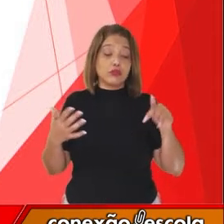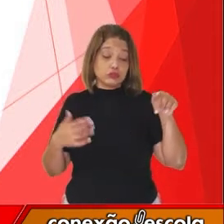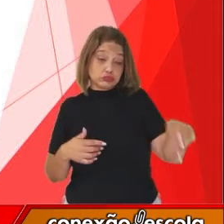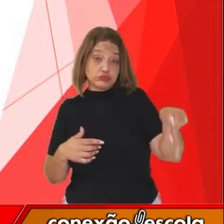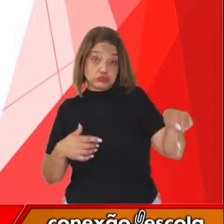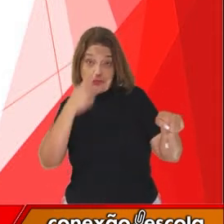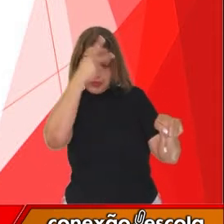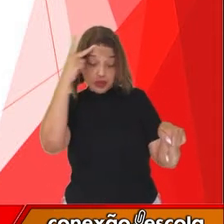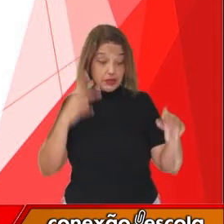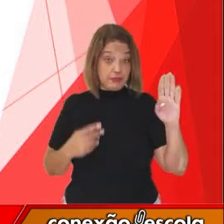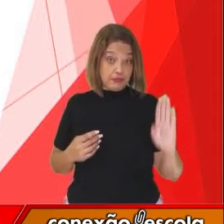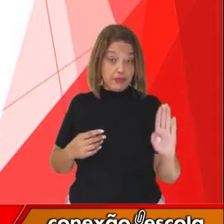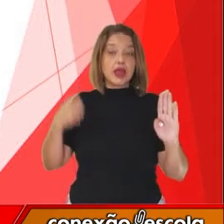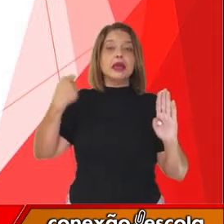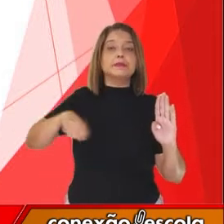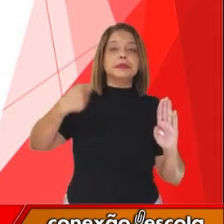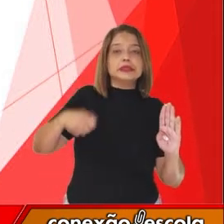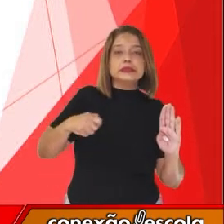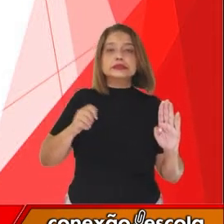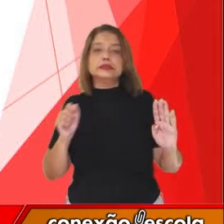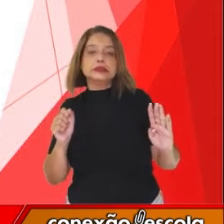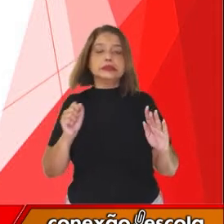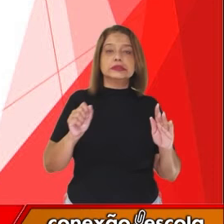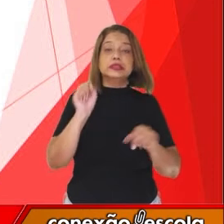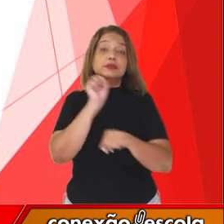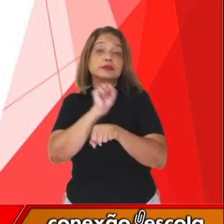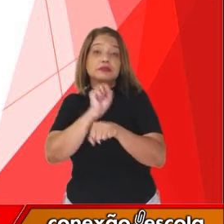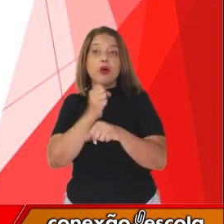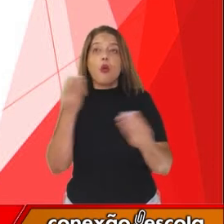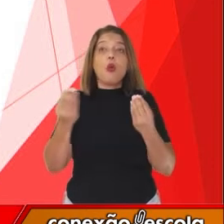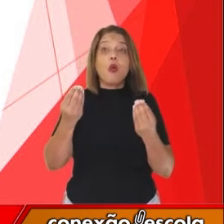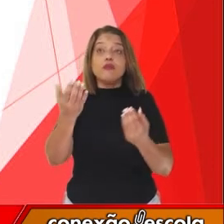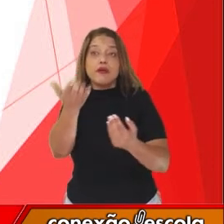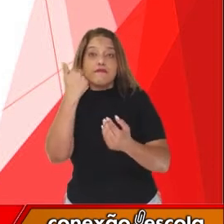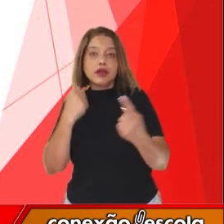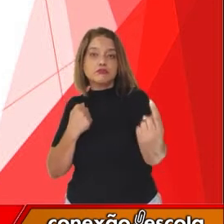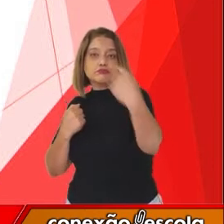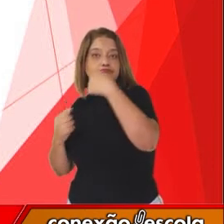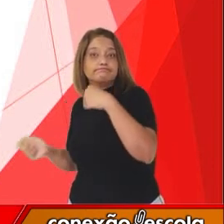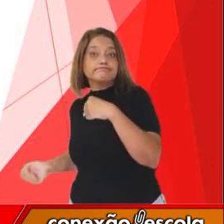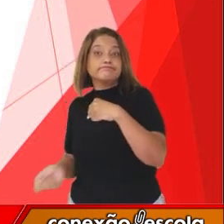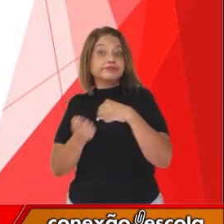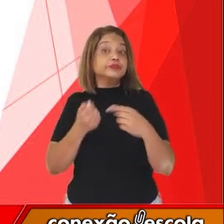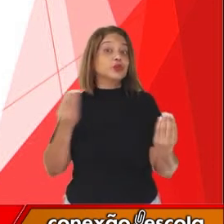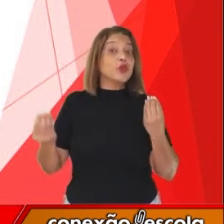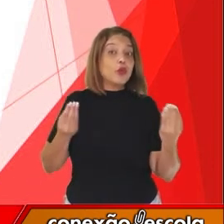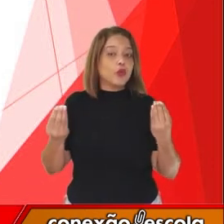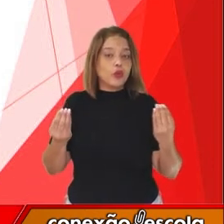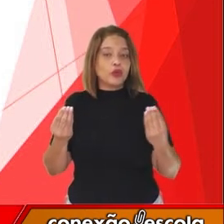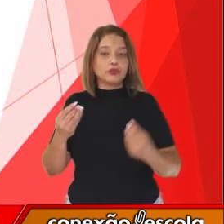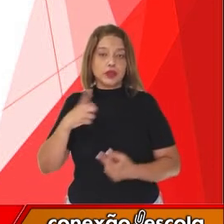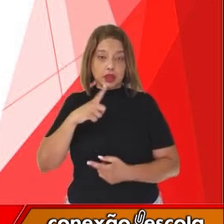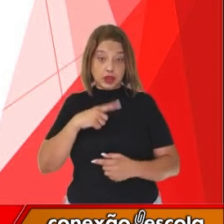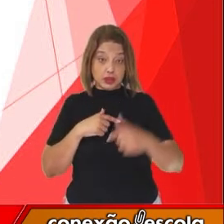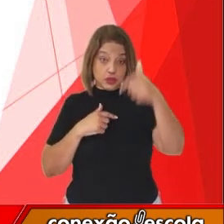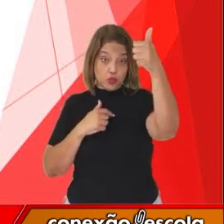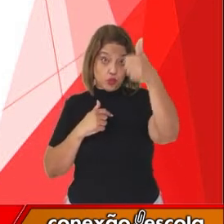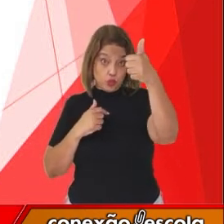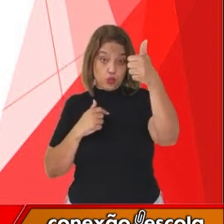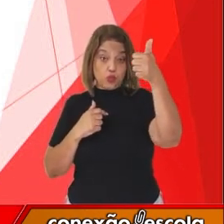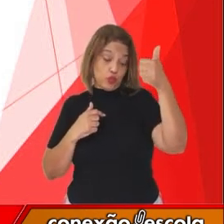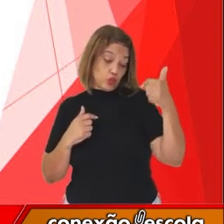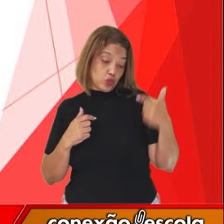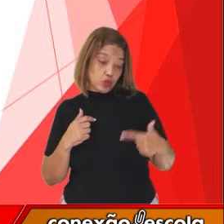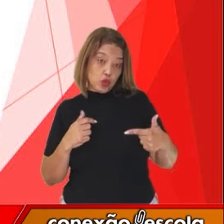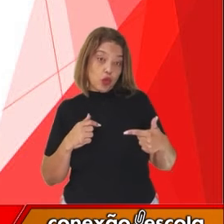do campo B tem que se preparar para receber? A posição 1